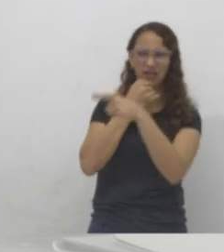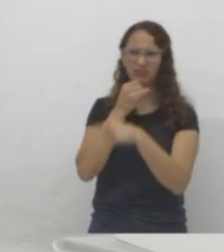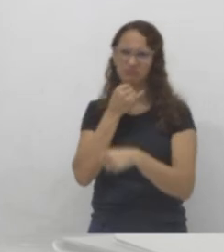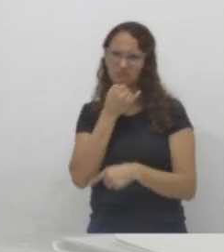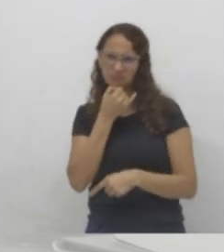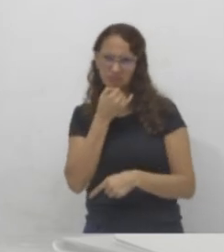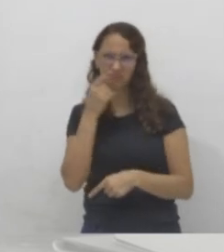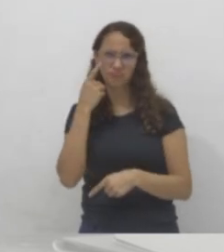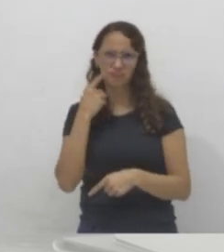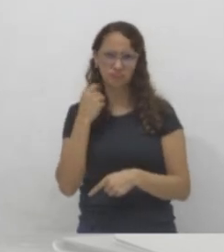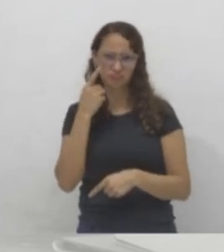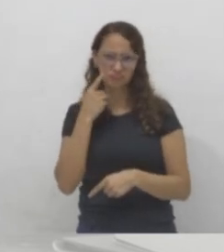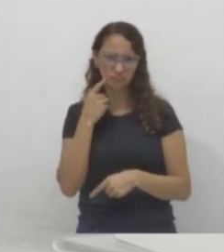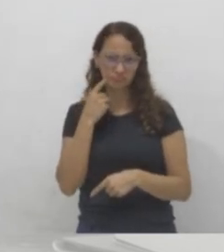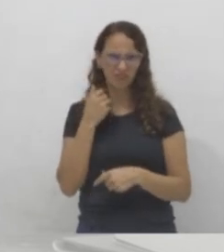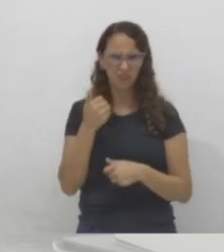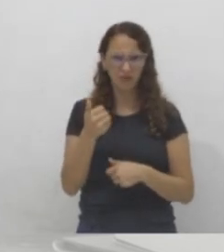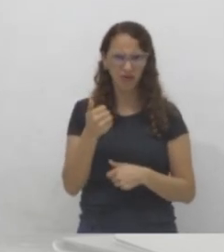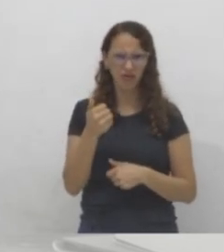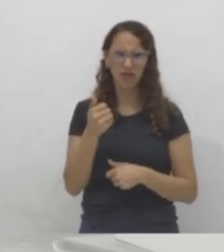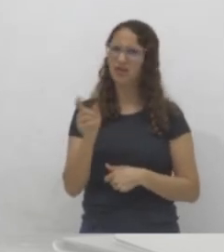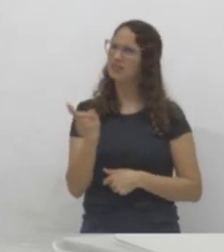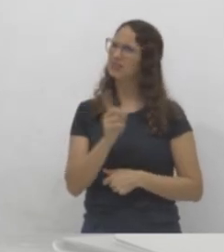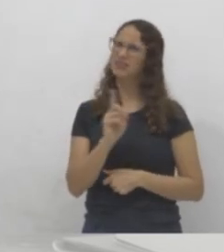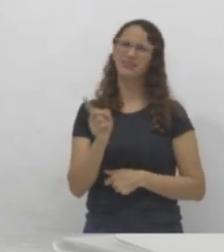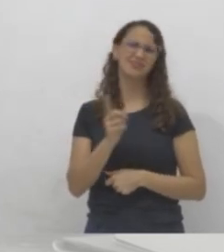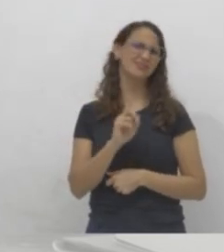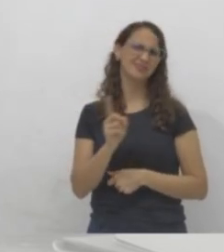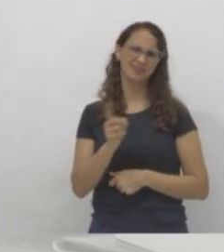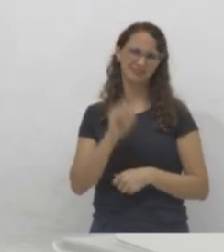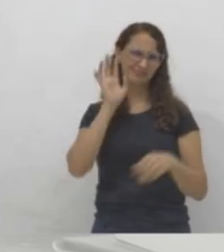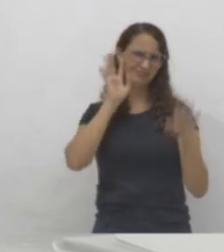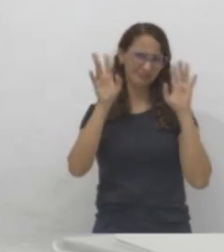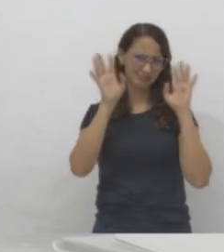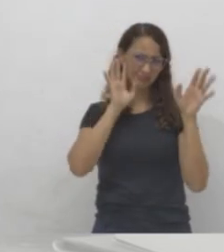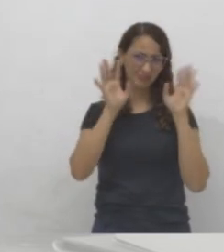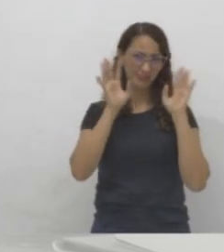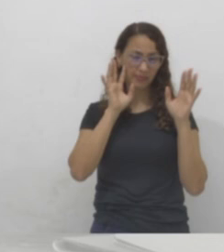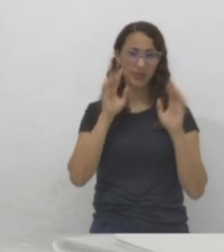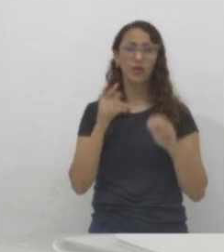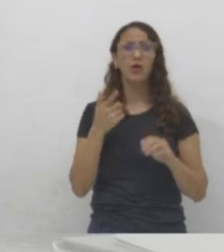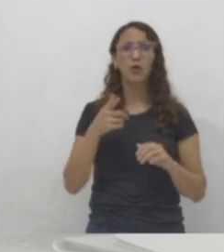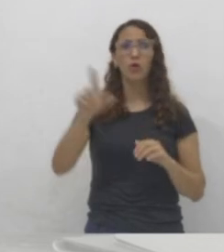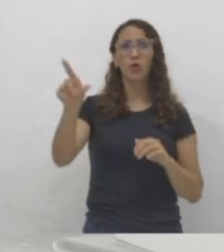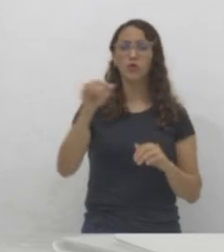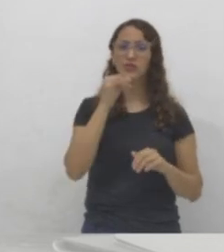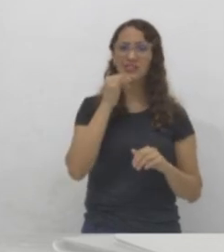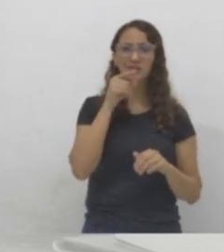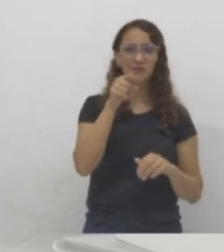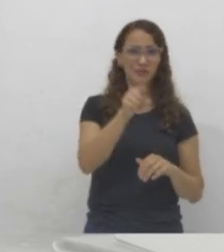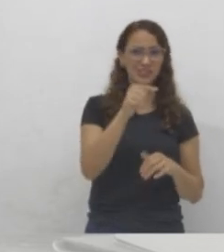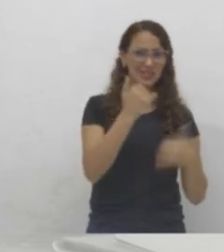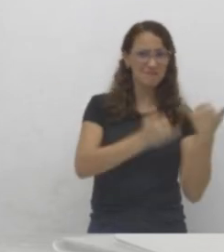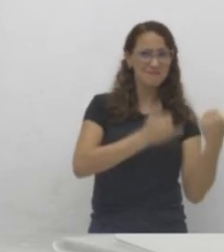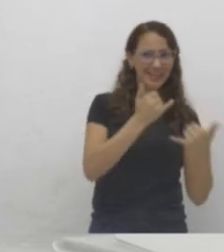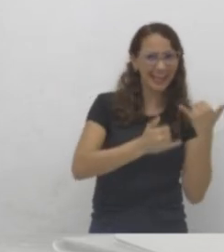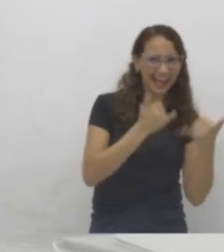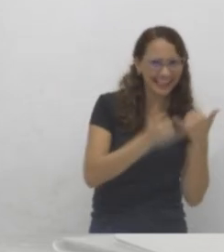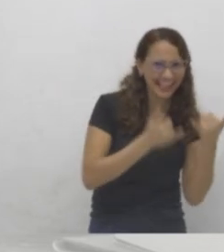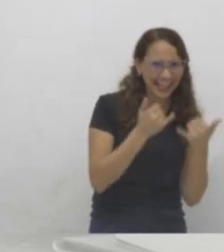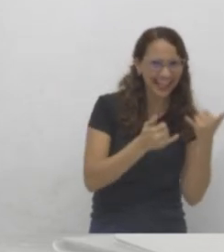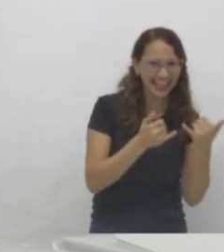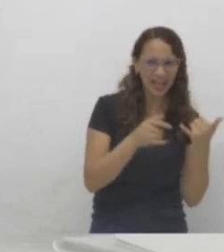alerta: quando a sua brincadeirinha constrange o outro, não é só brincadeira, é desrespeito. Então